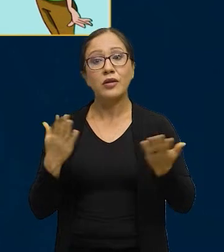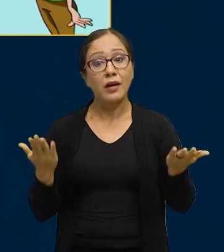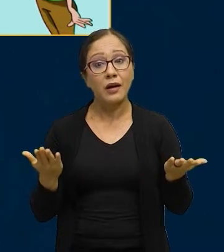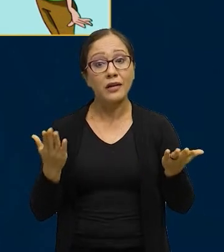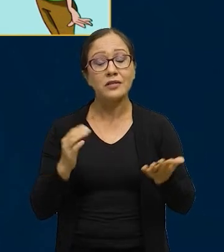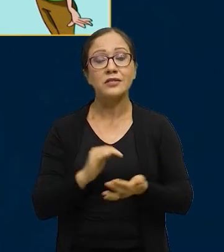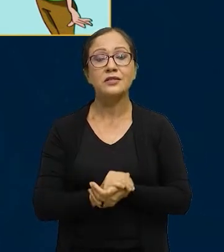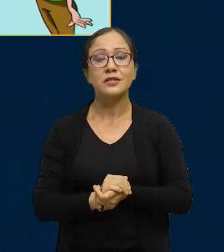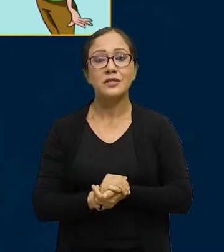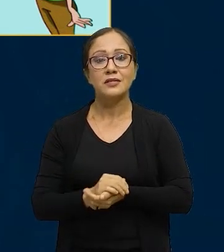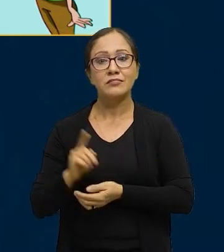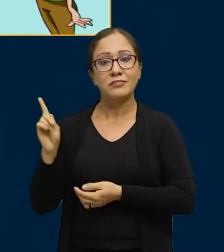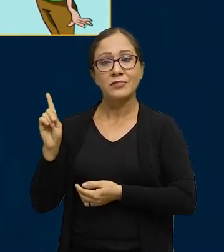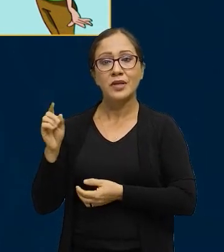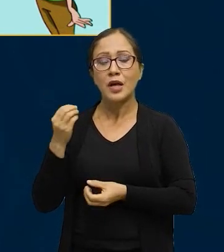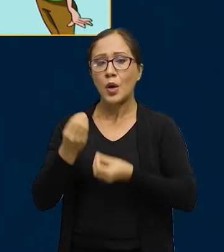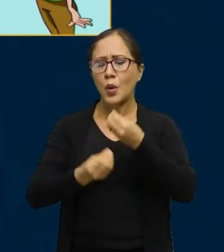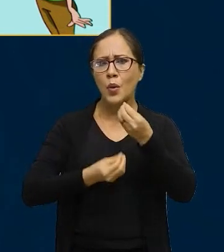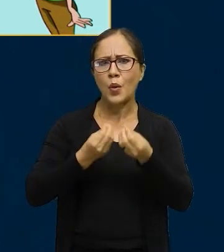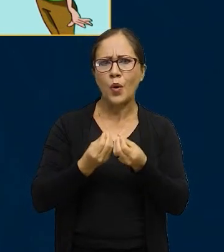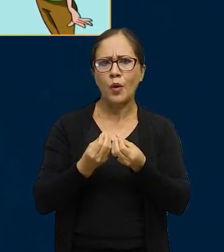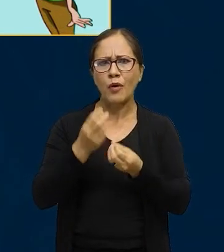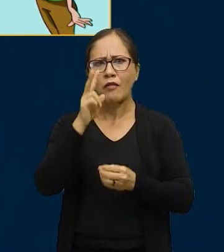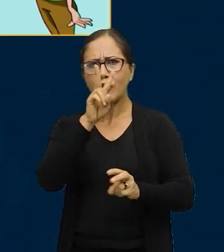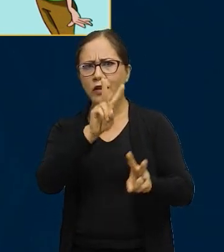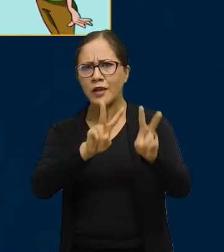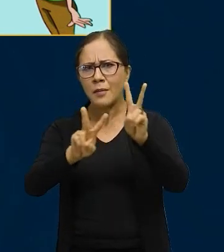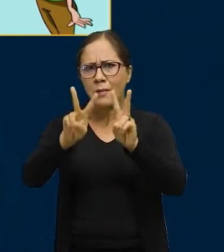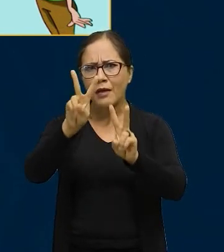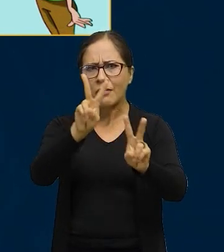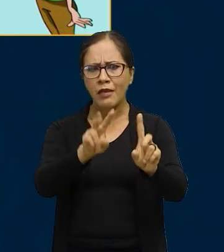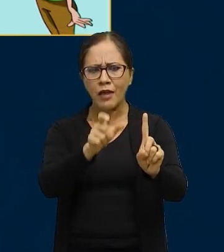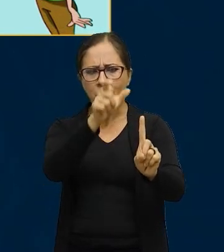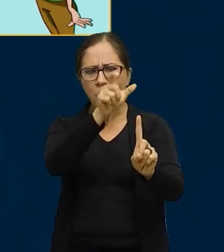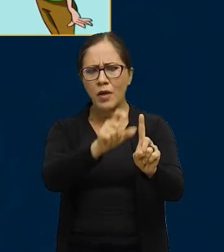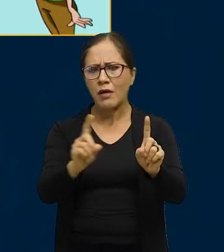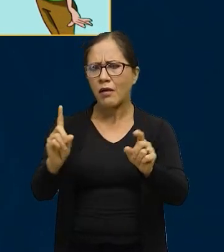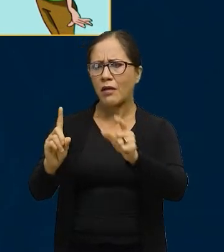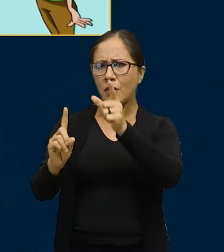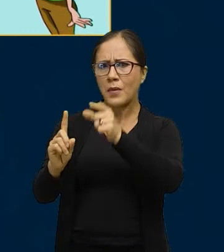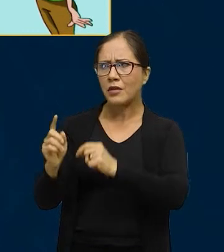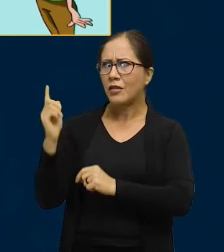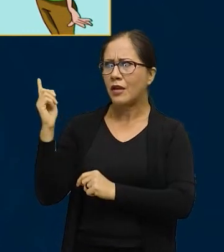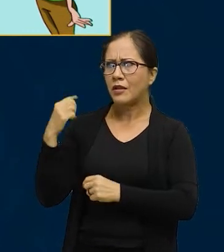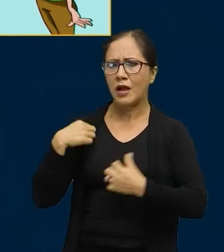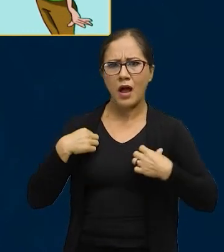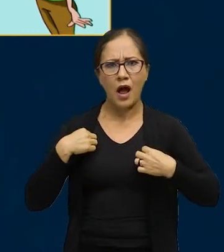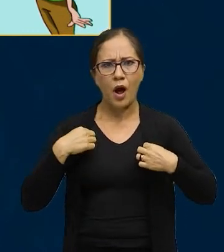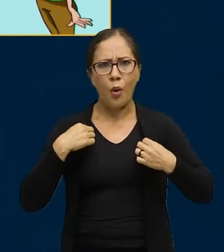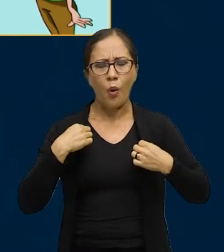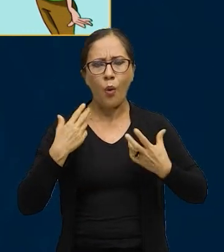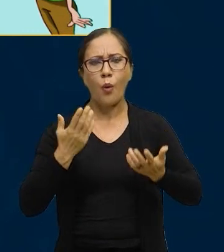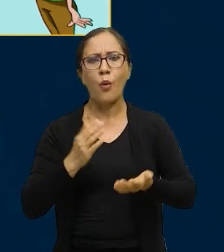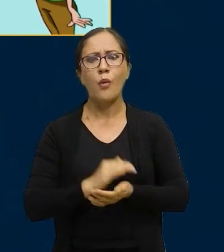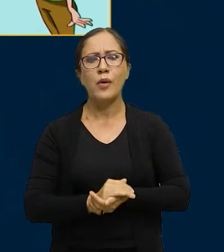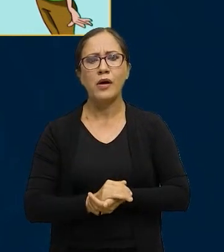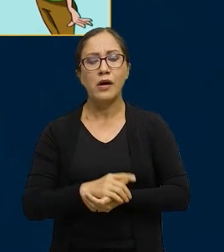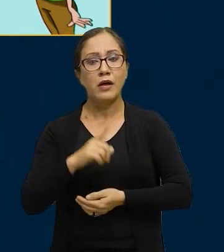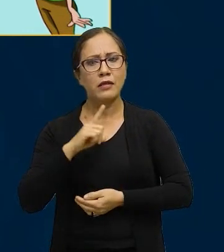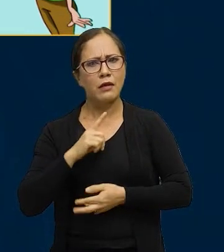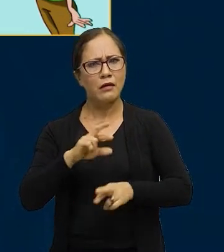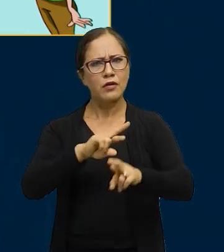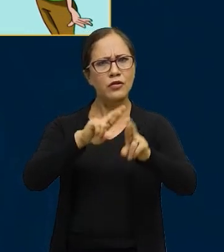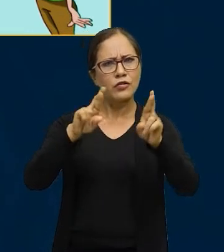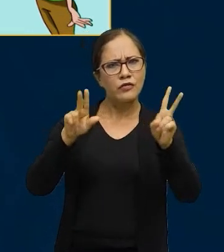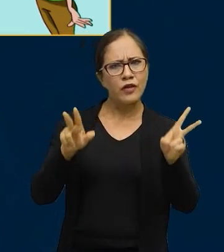personagens. Fazendo a leitura dos personagens, como nós vimos, a roupa desse personagem. Existe